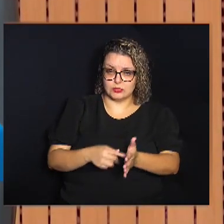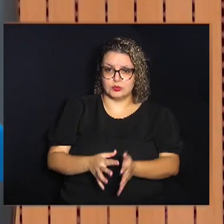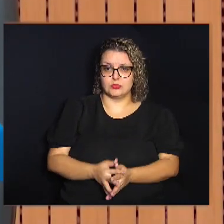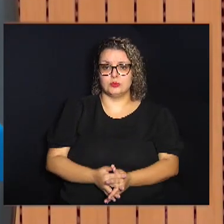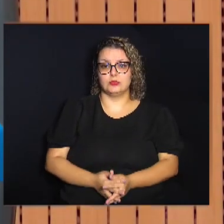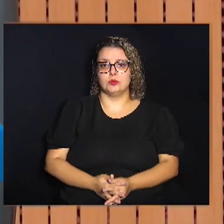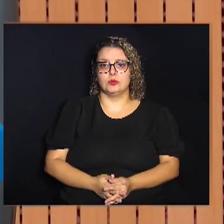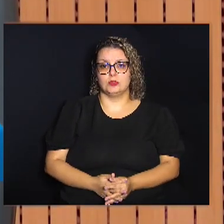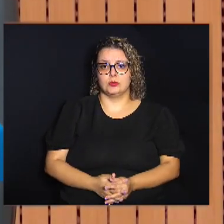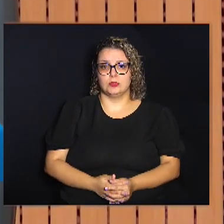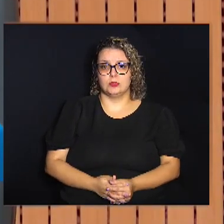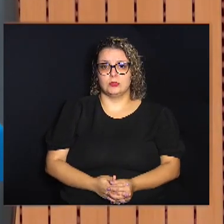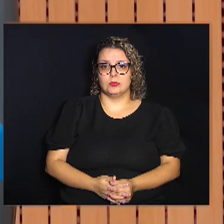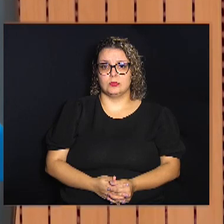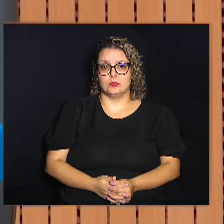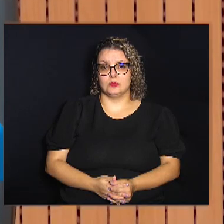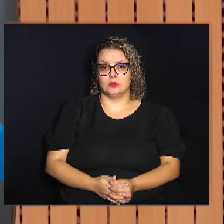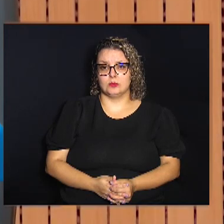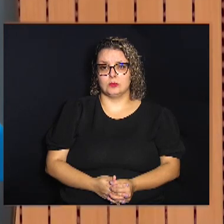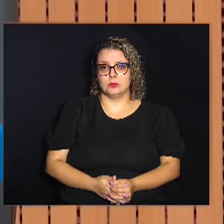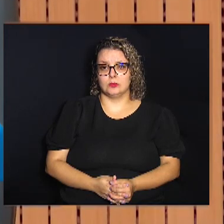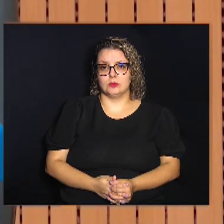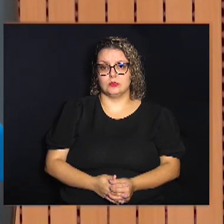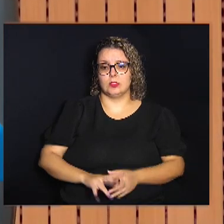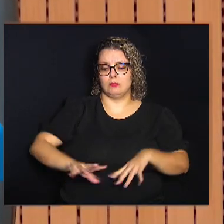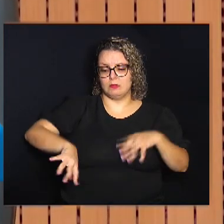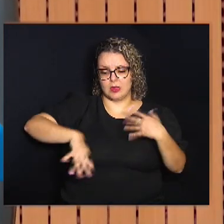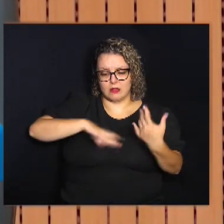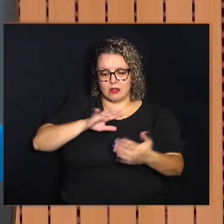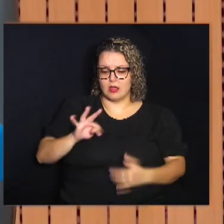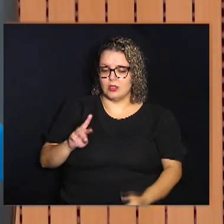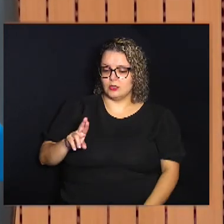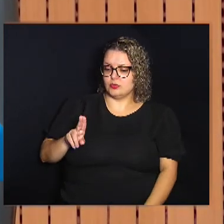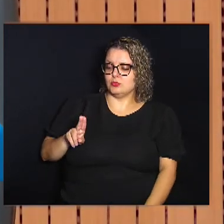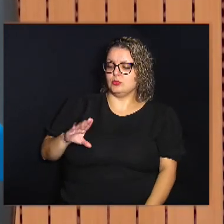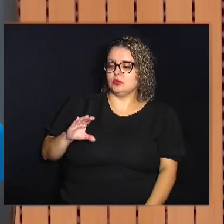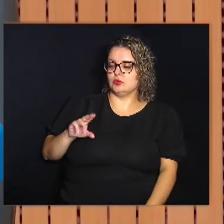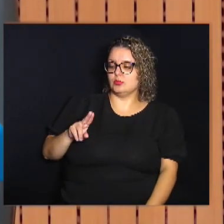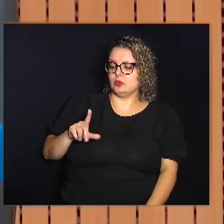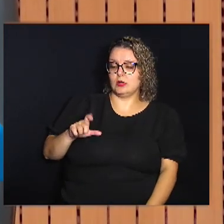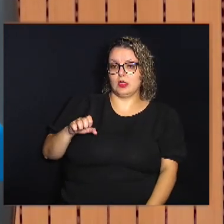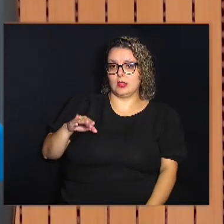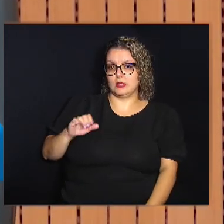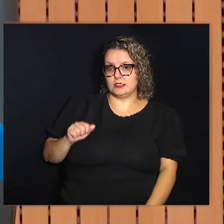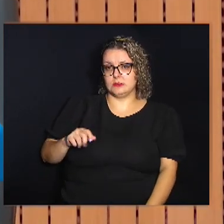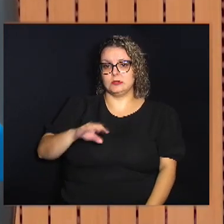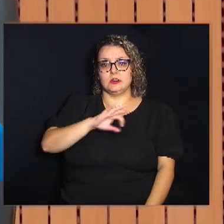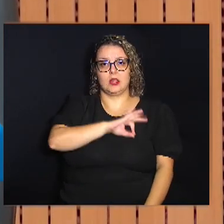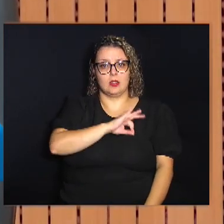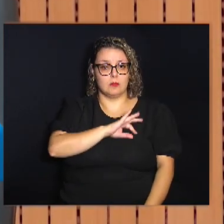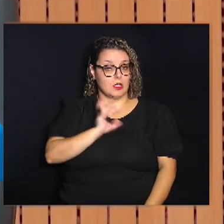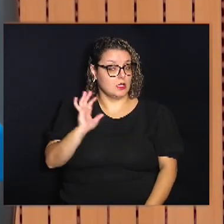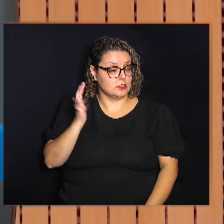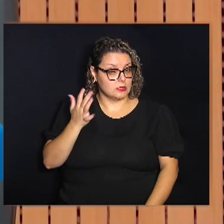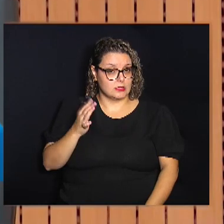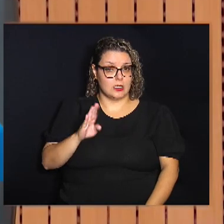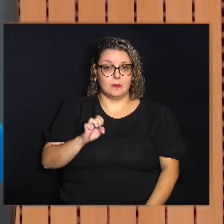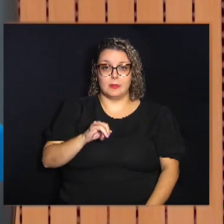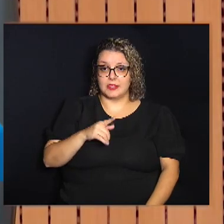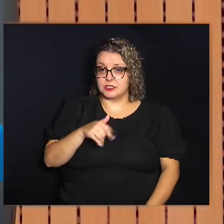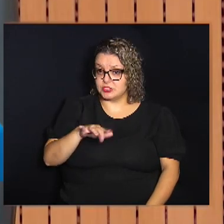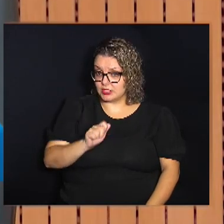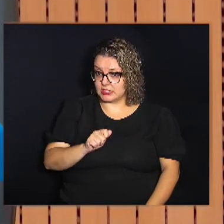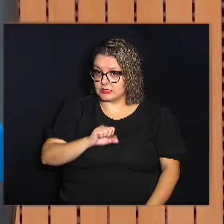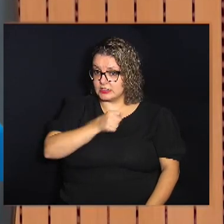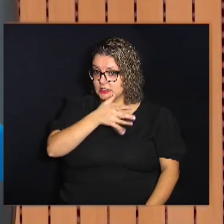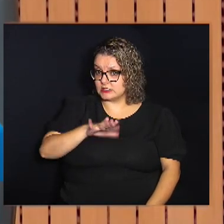essa truculência da polícia que está acontecendo na Baixada Santista, mas não